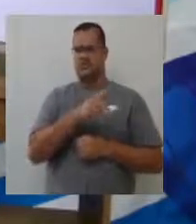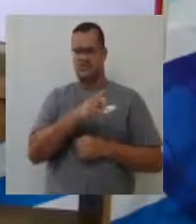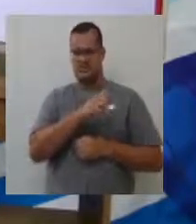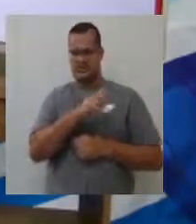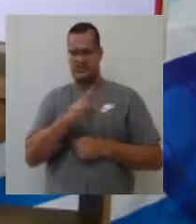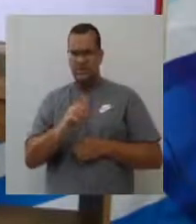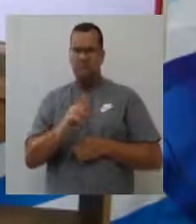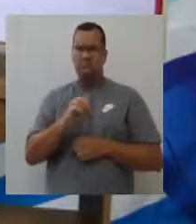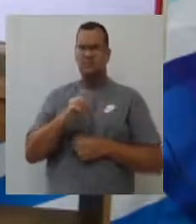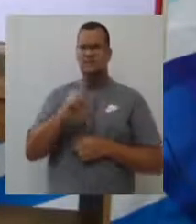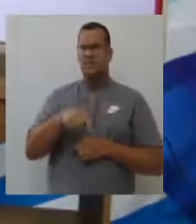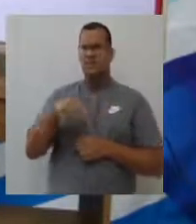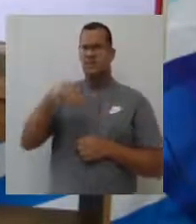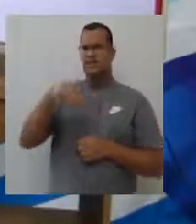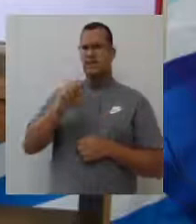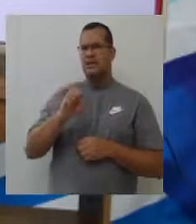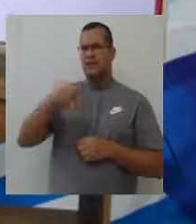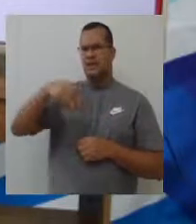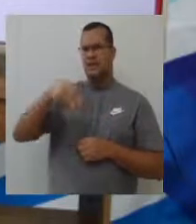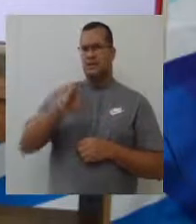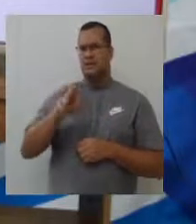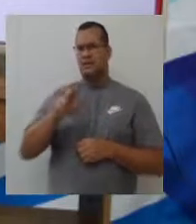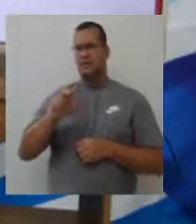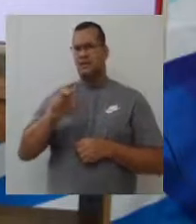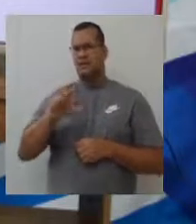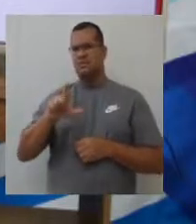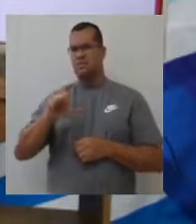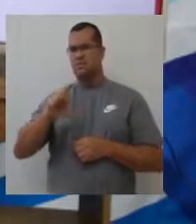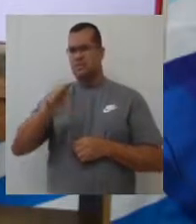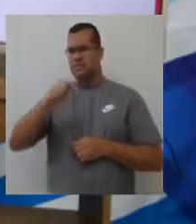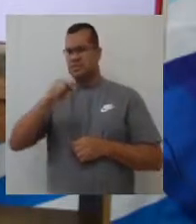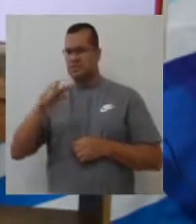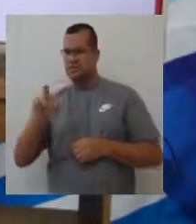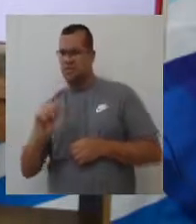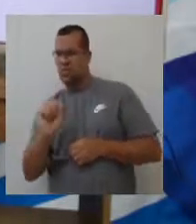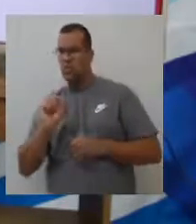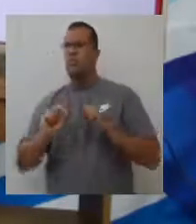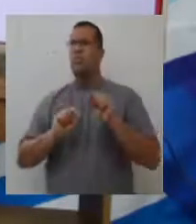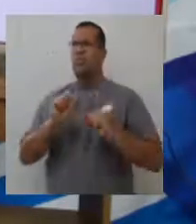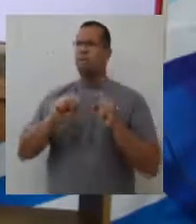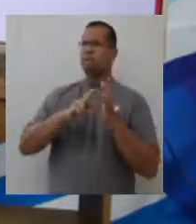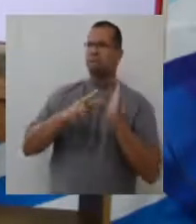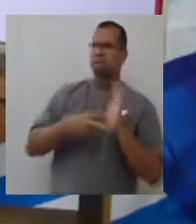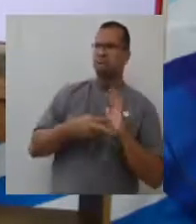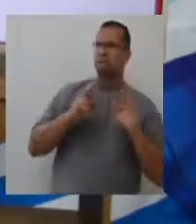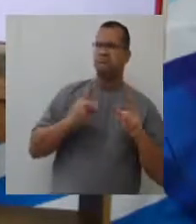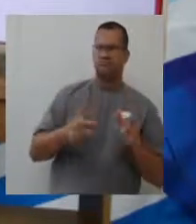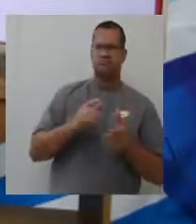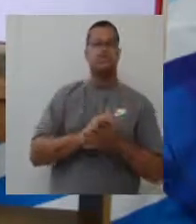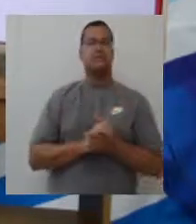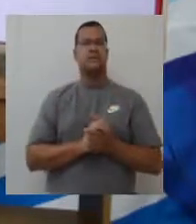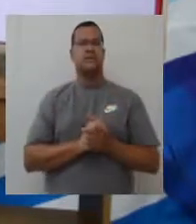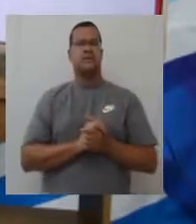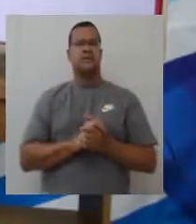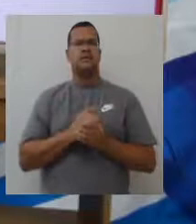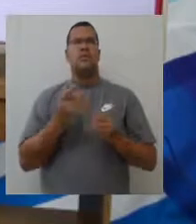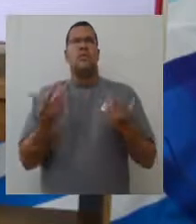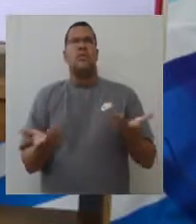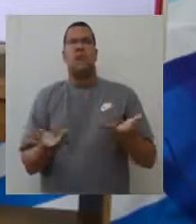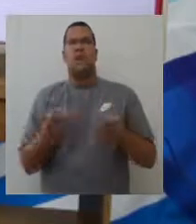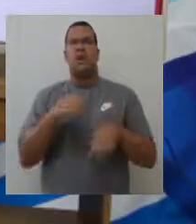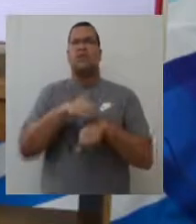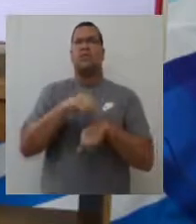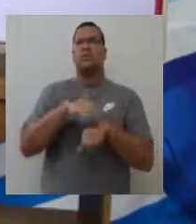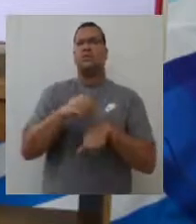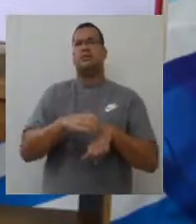essas dispersões, é quando o diâmetro do disperso é superior a 1000 angstrom. Então, qual é a dica